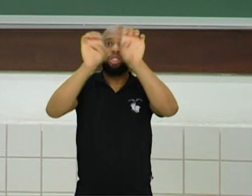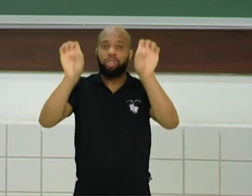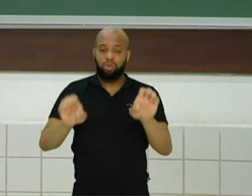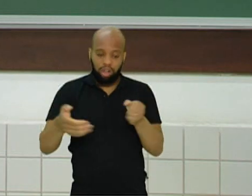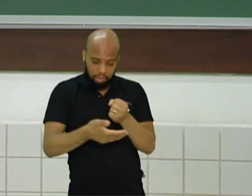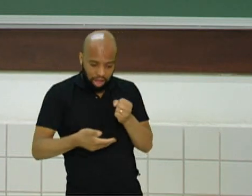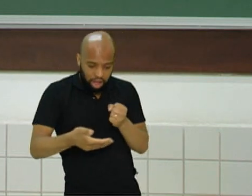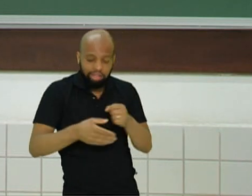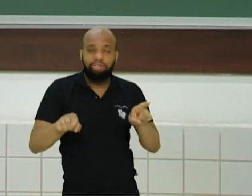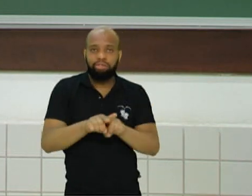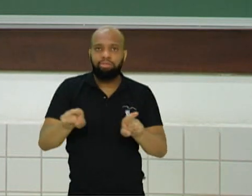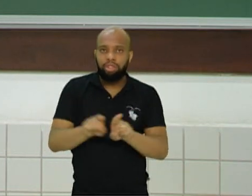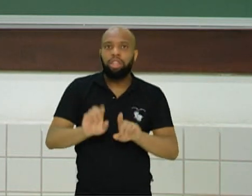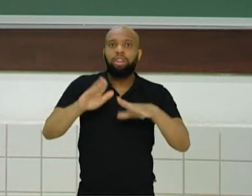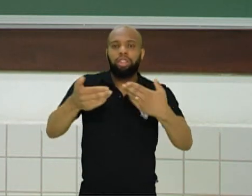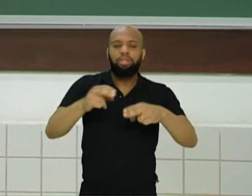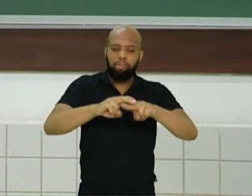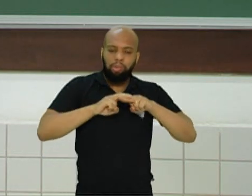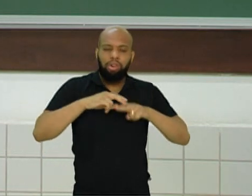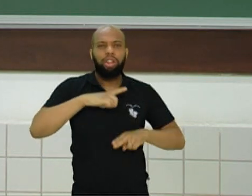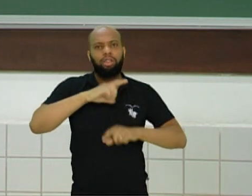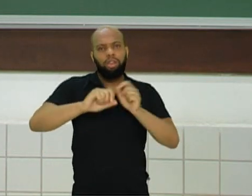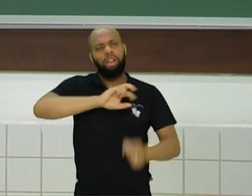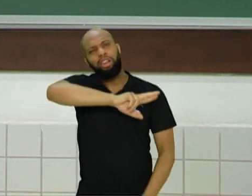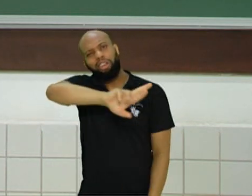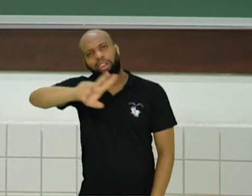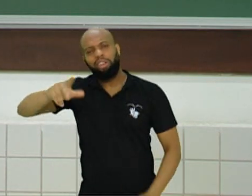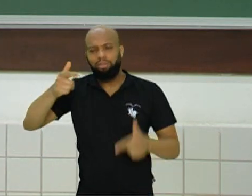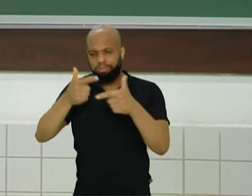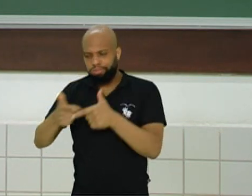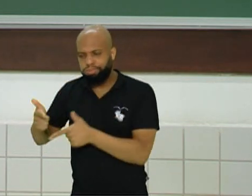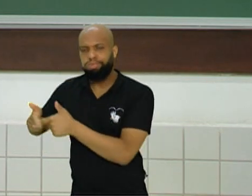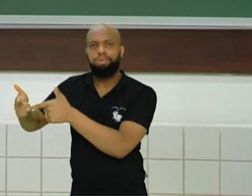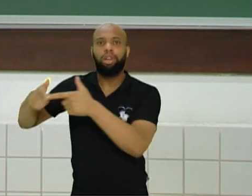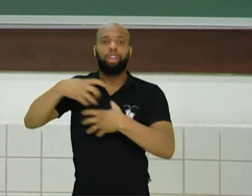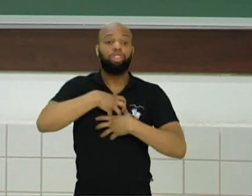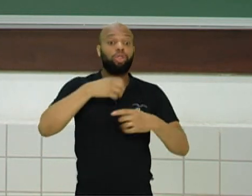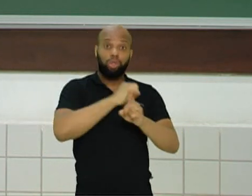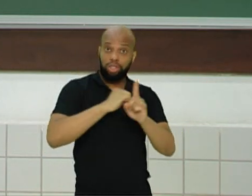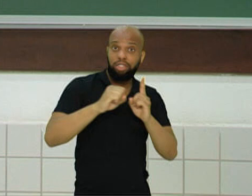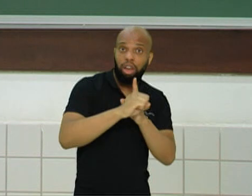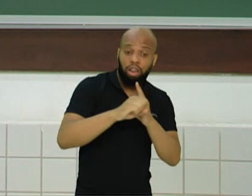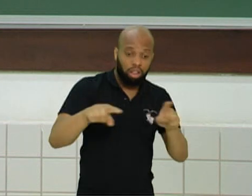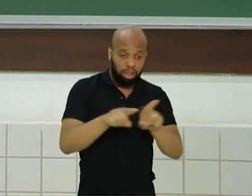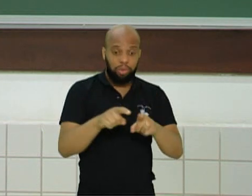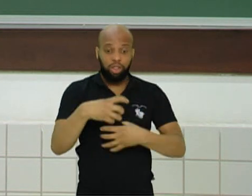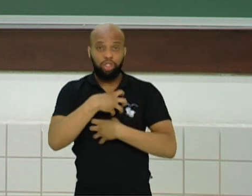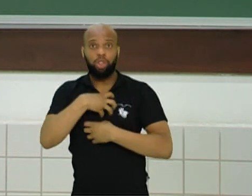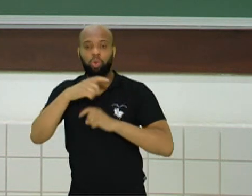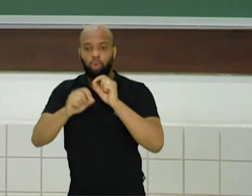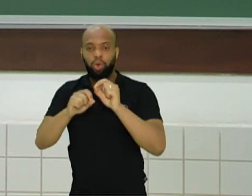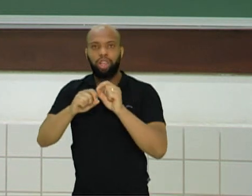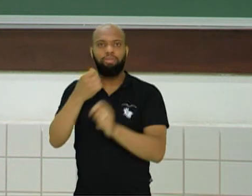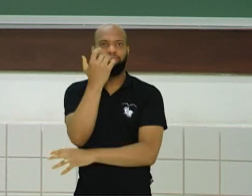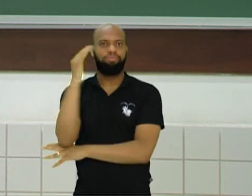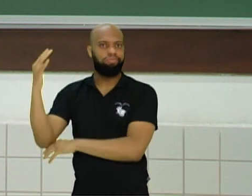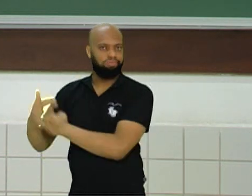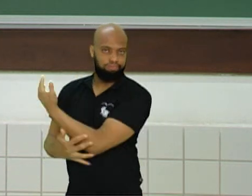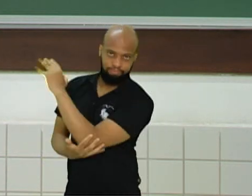e isso, né, acarreta ali diversos problemas de ordem social e de ordem